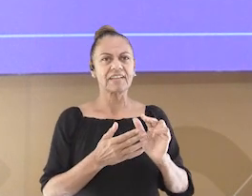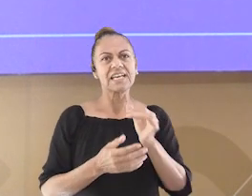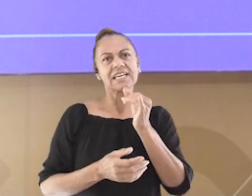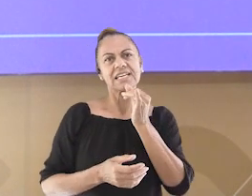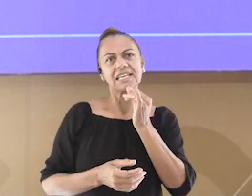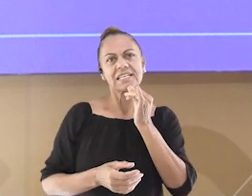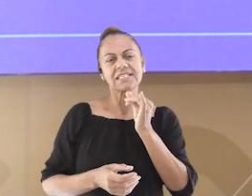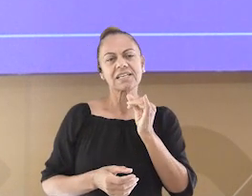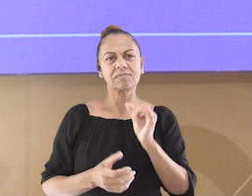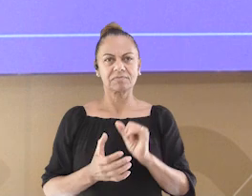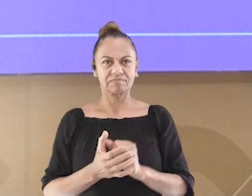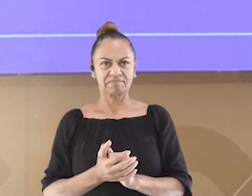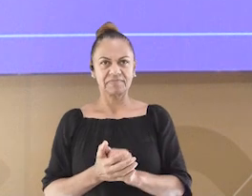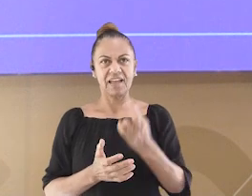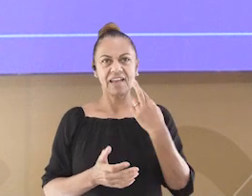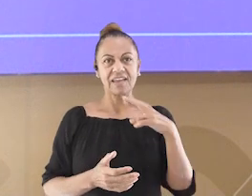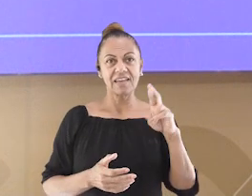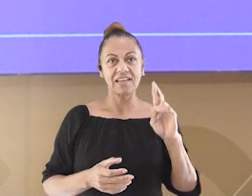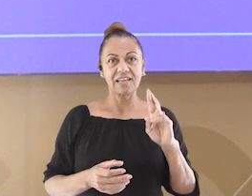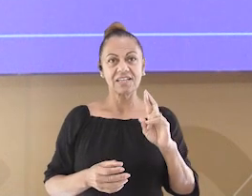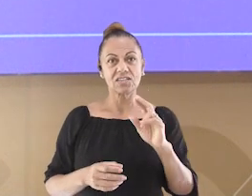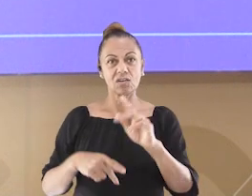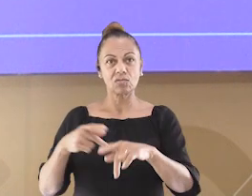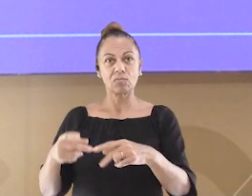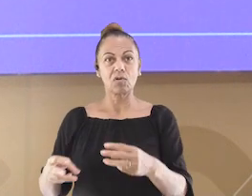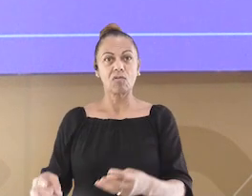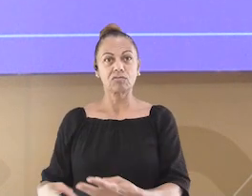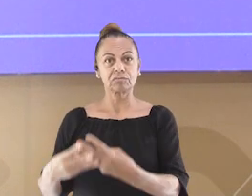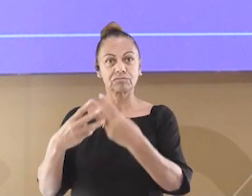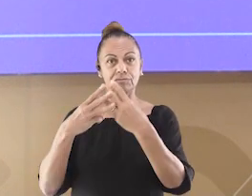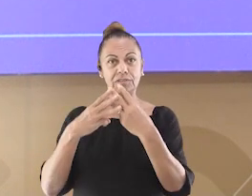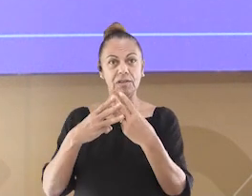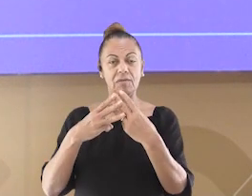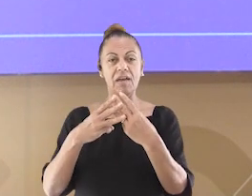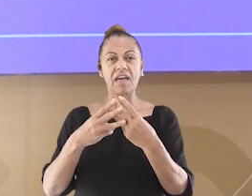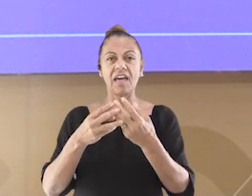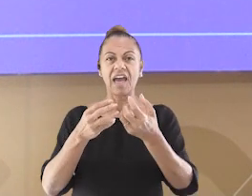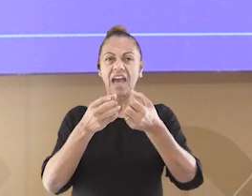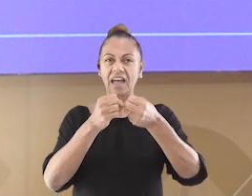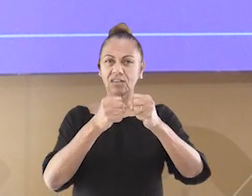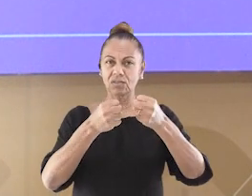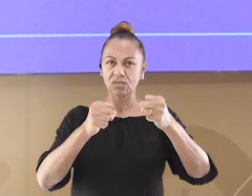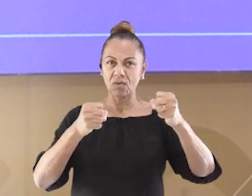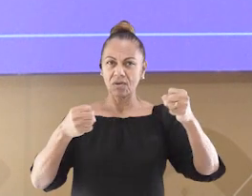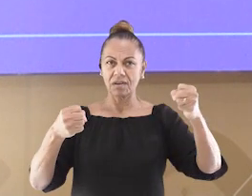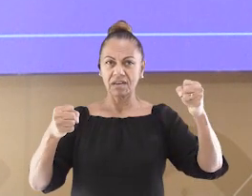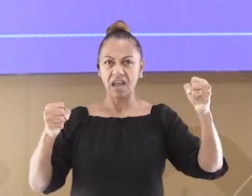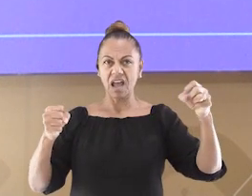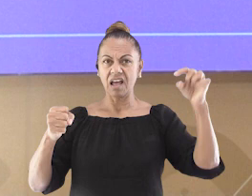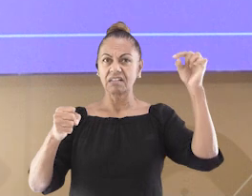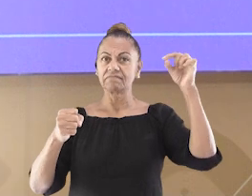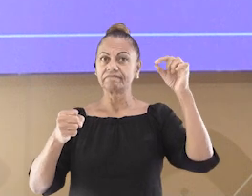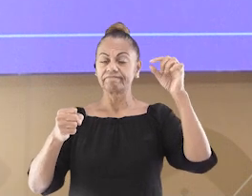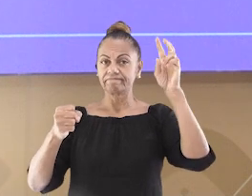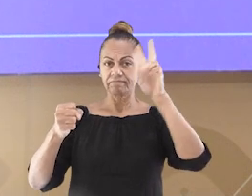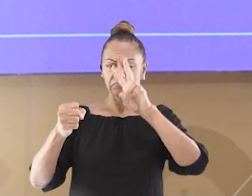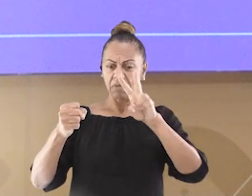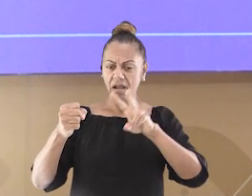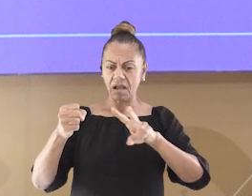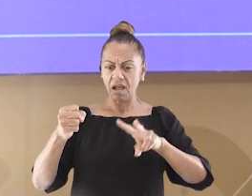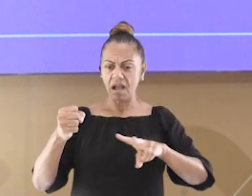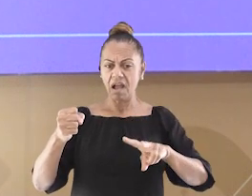também nas religiões. Por exemplo, no judaísmo, na Torá, livro sagrado da